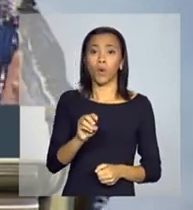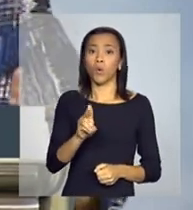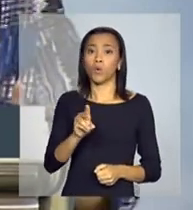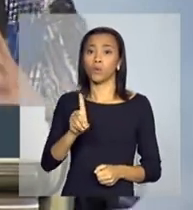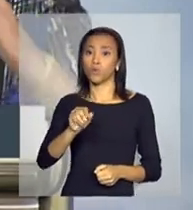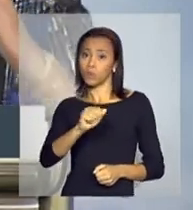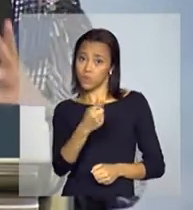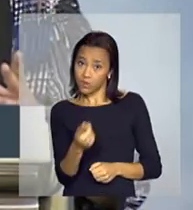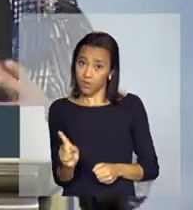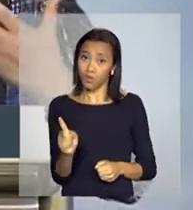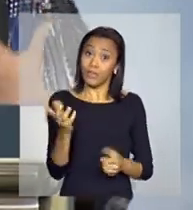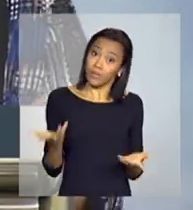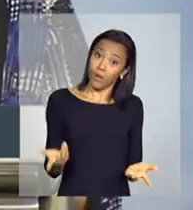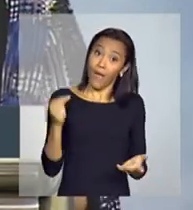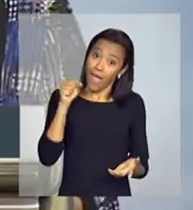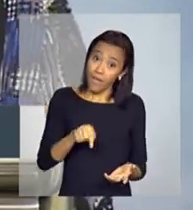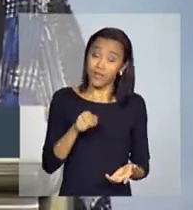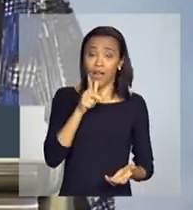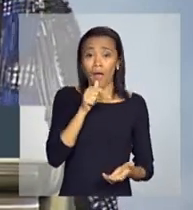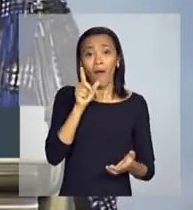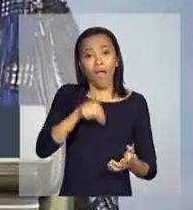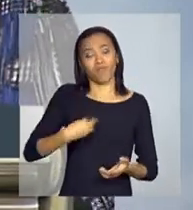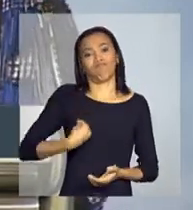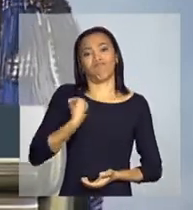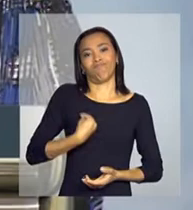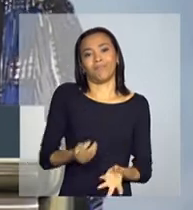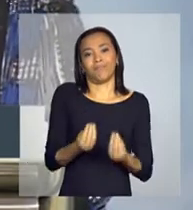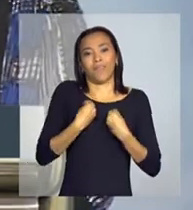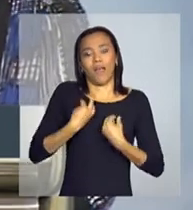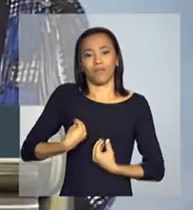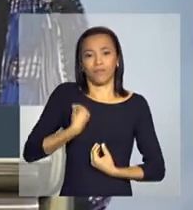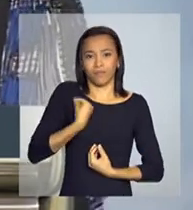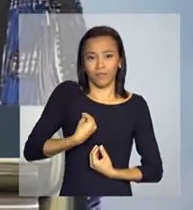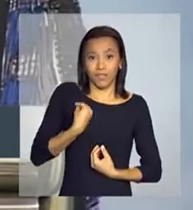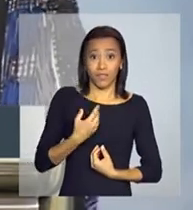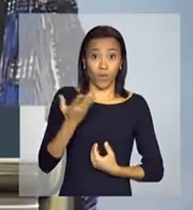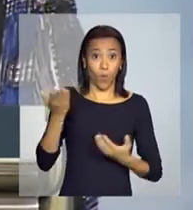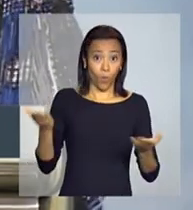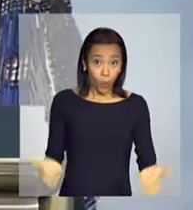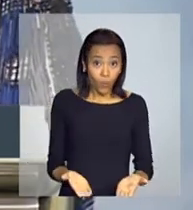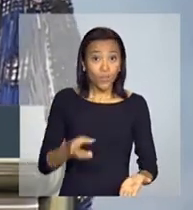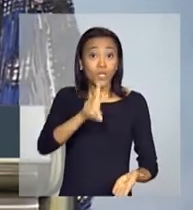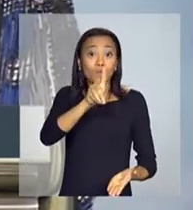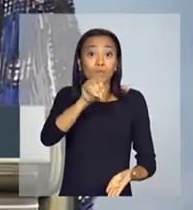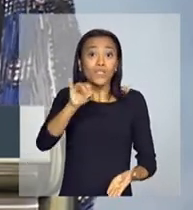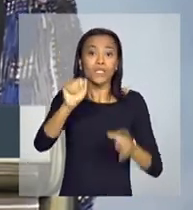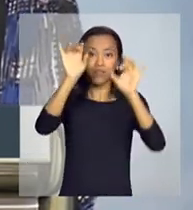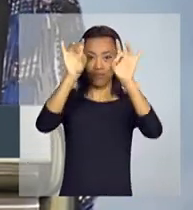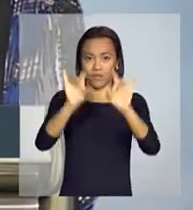Enfim, essa água é vida e, por isso, esse é um momento especial para nós.